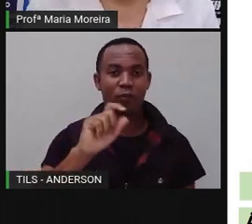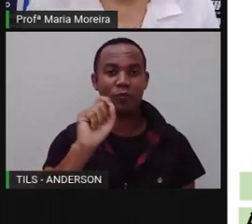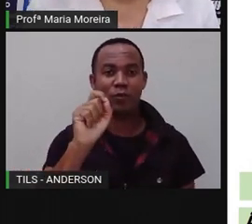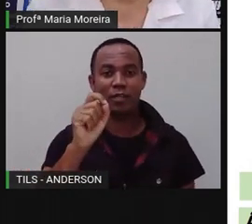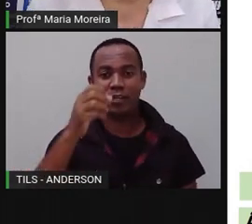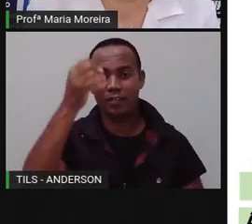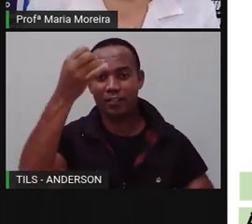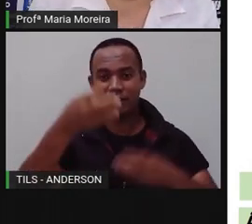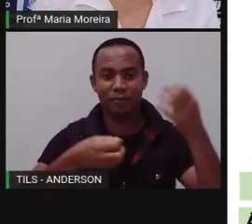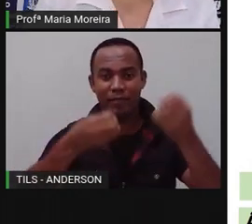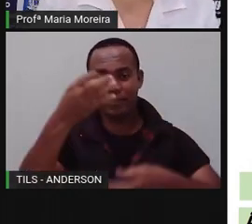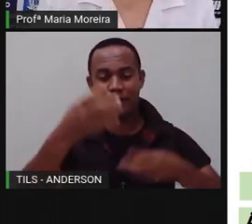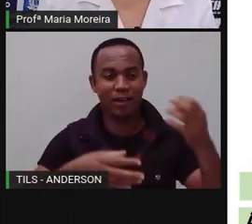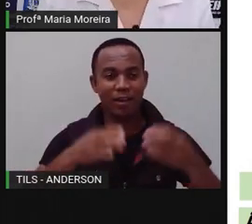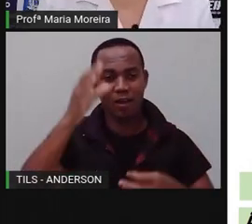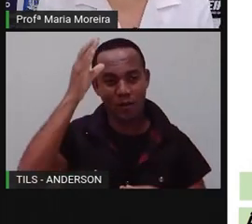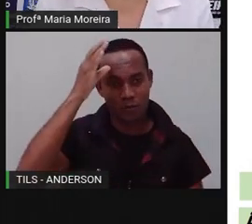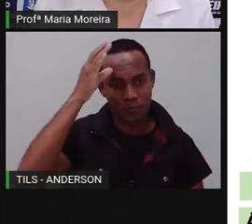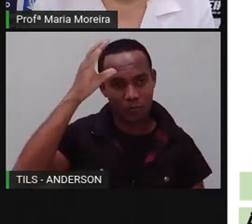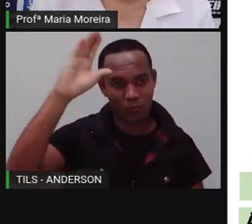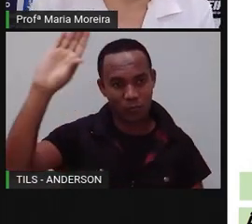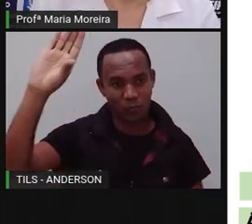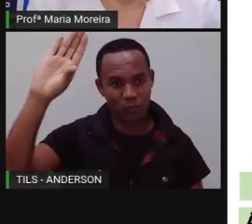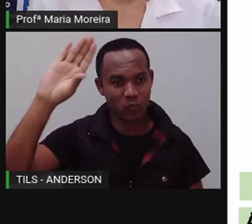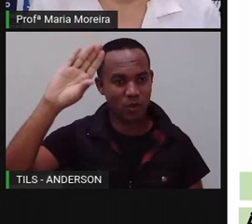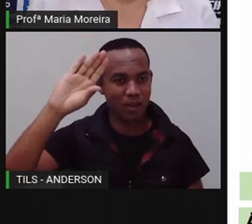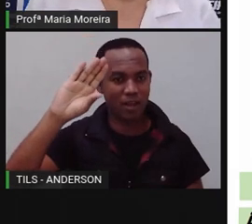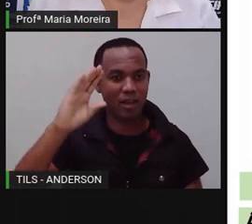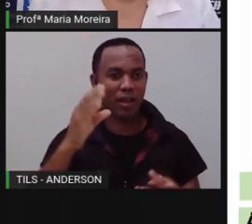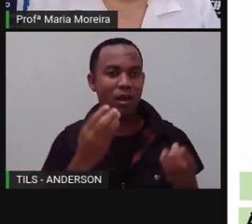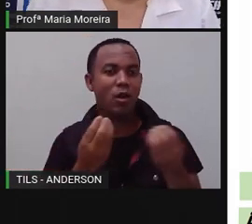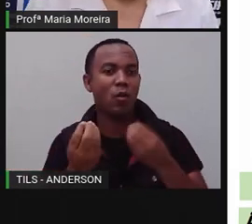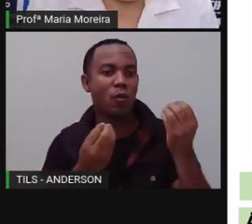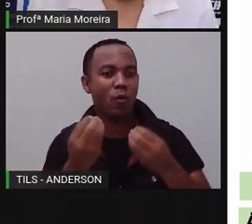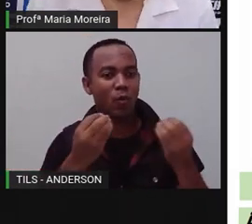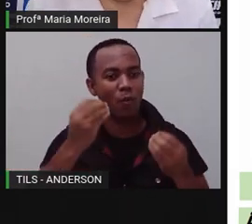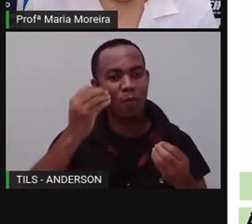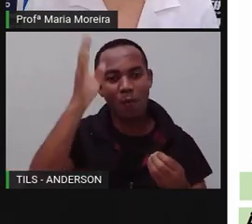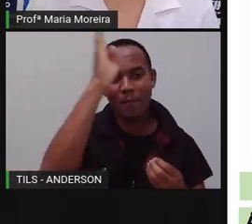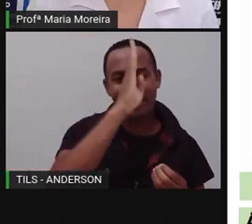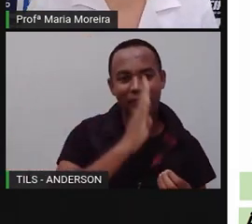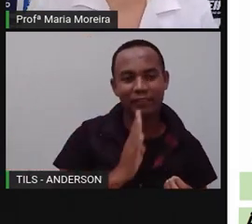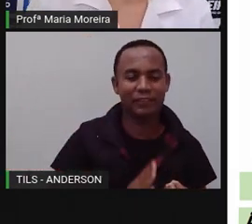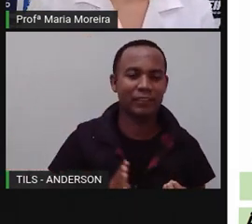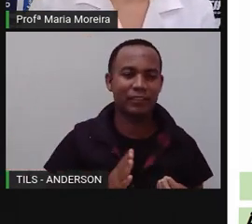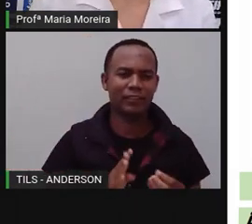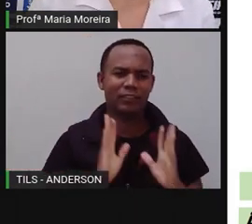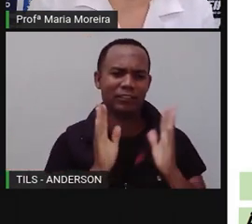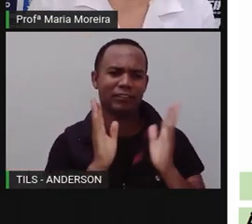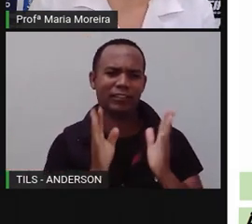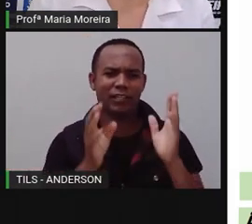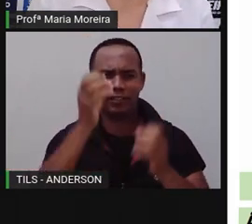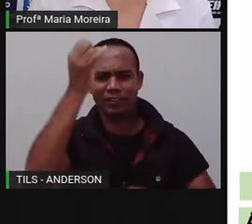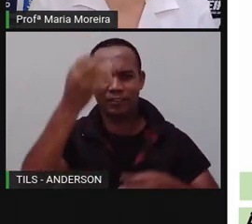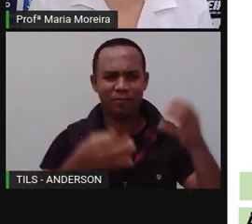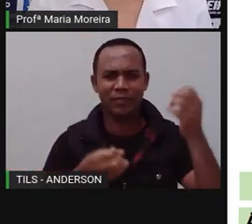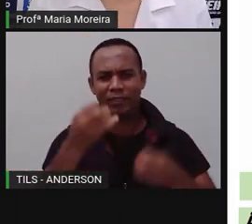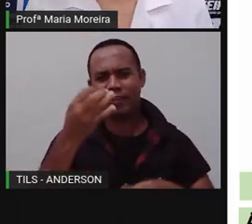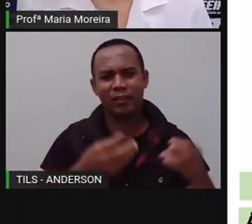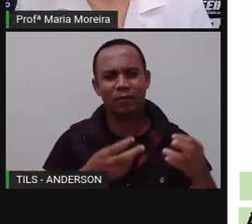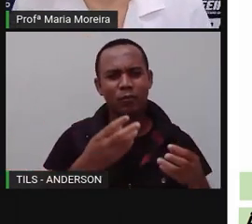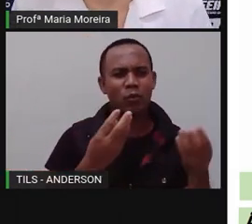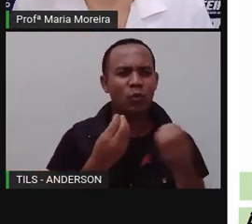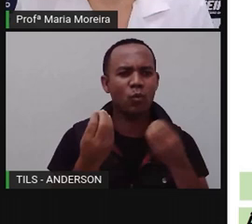falar sobre cultura afro-brasileira. Já falamos aqui, né, algumas coisas, né, sobre a